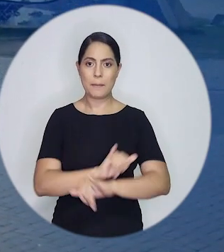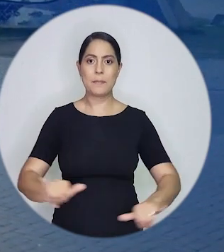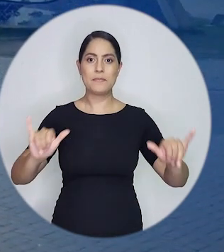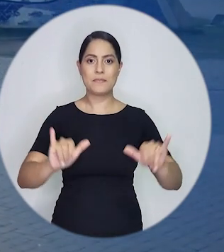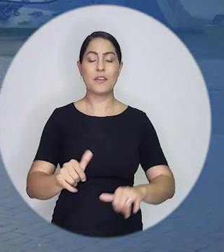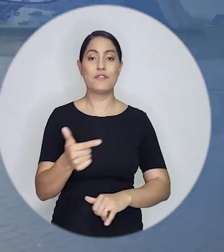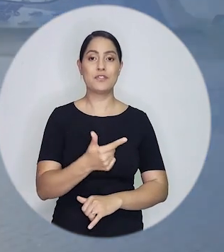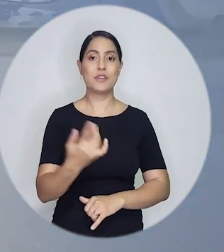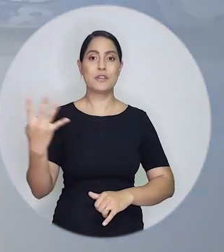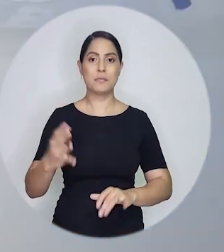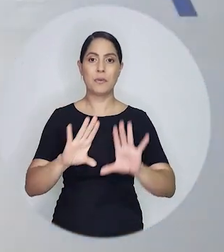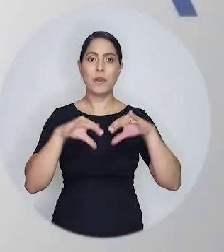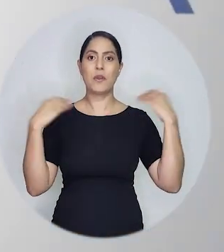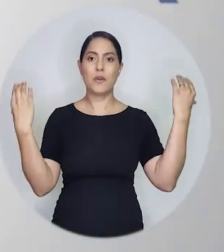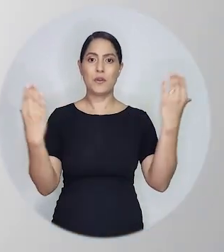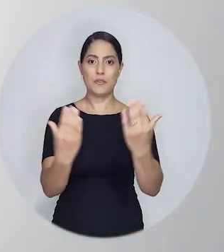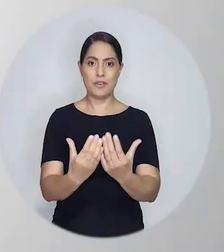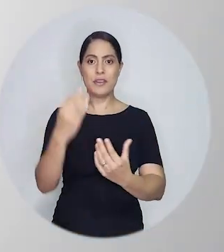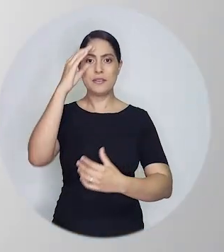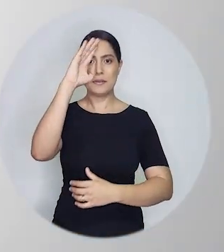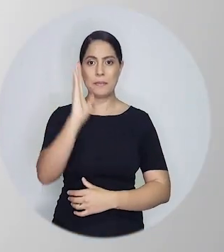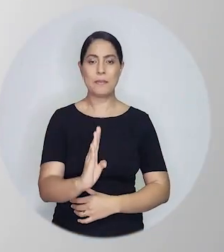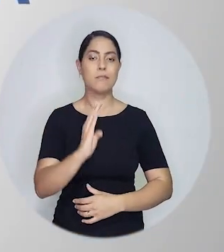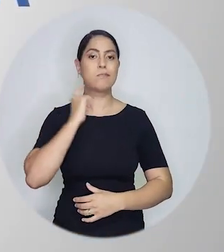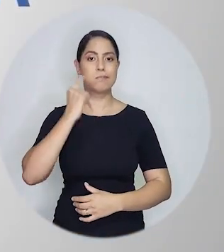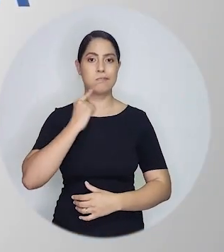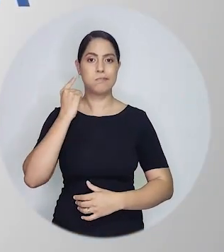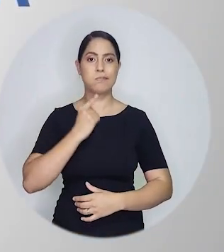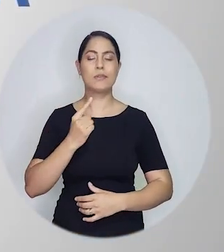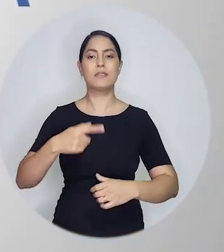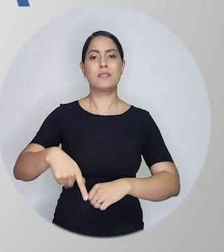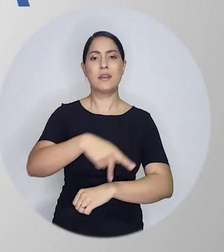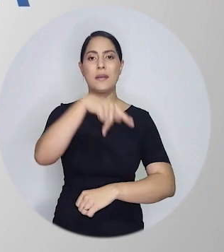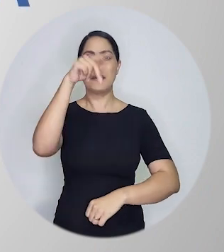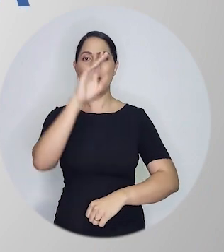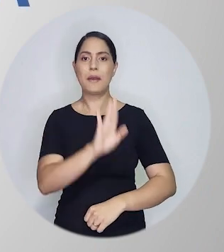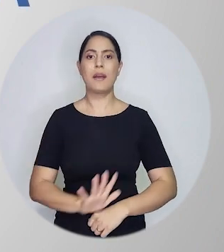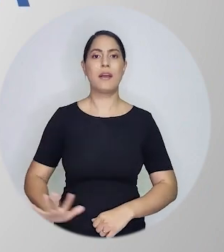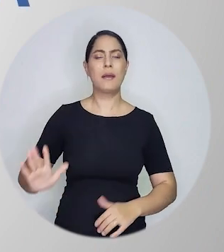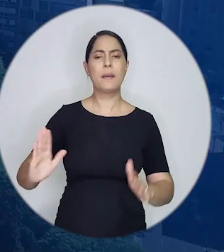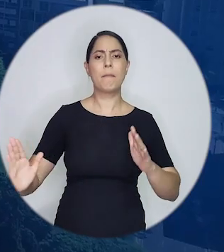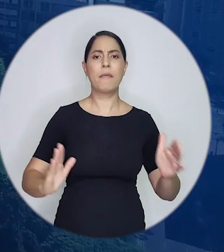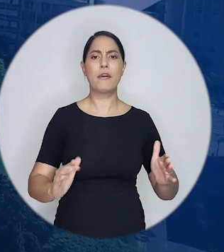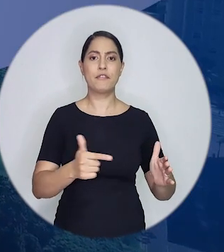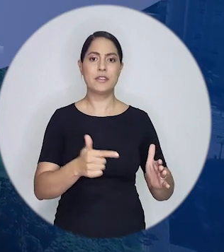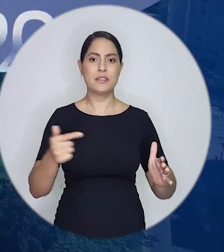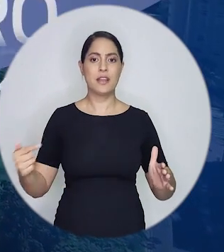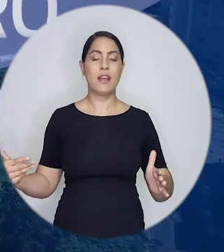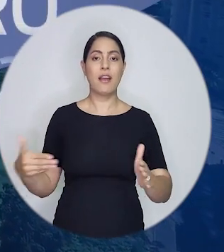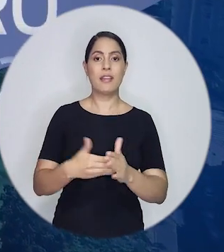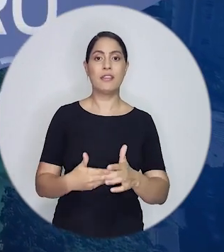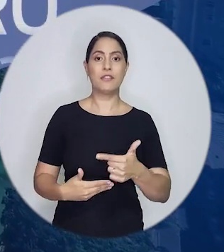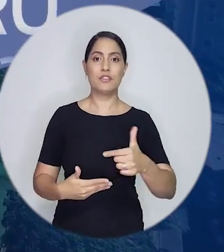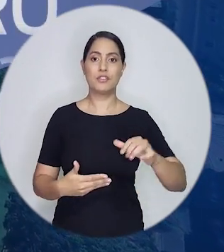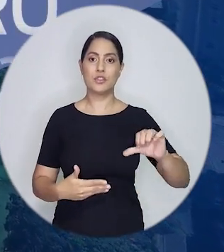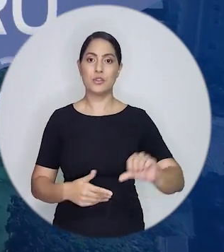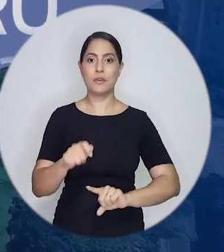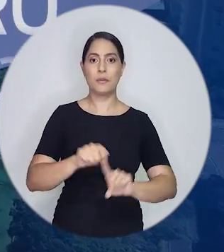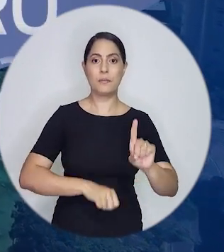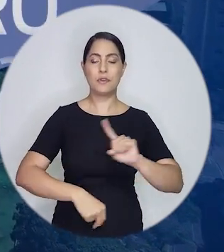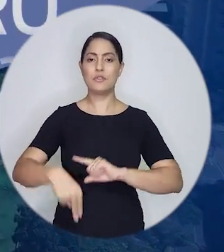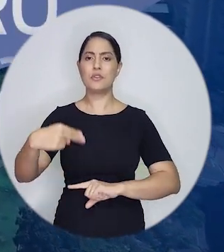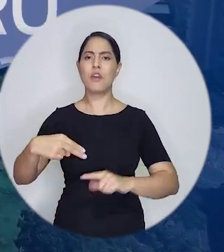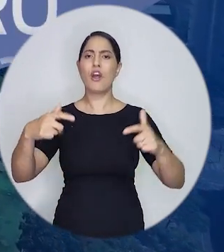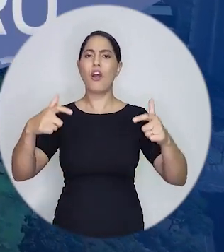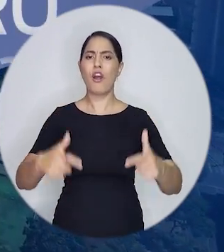país. OAB apresenta a 24ª Conferência Nacional da Advocacia Brasileira, de 27 a